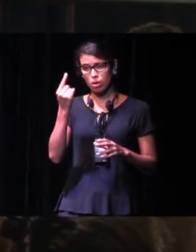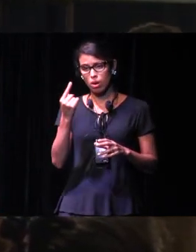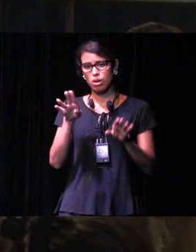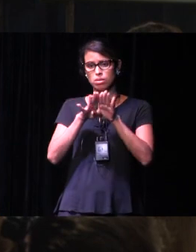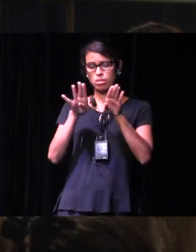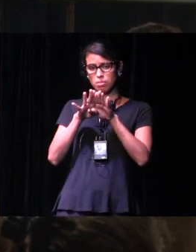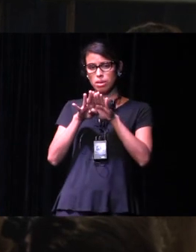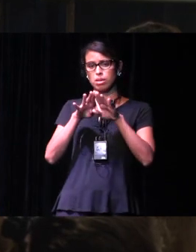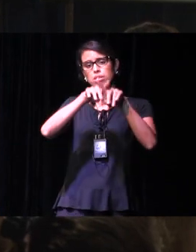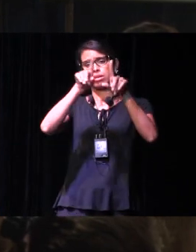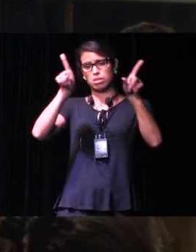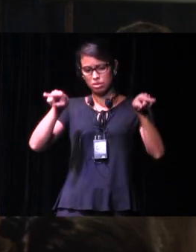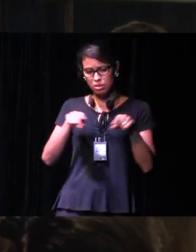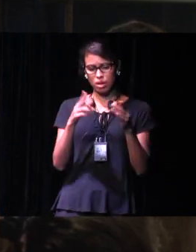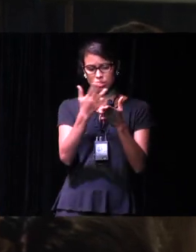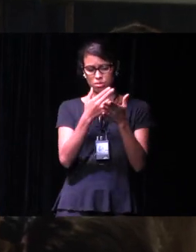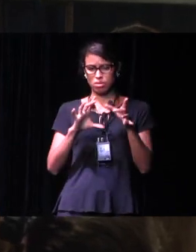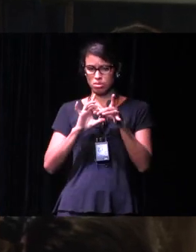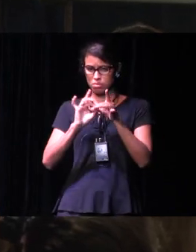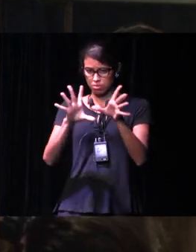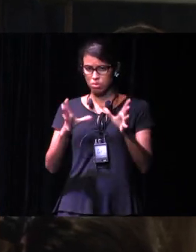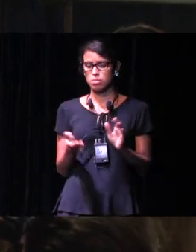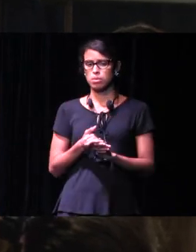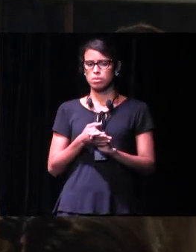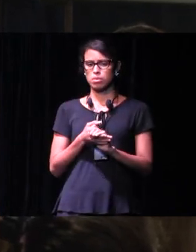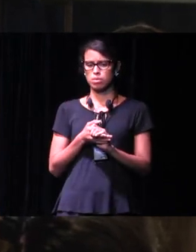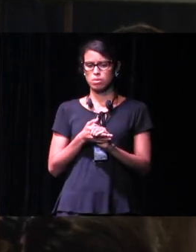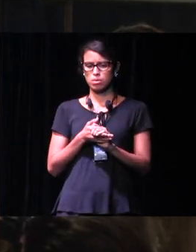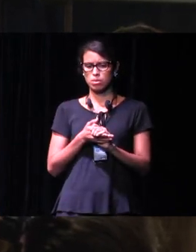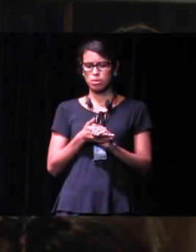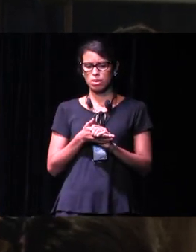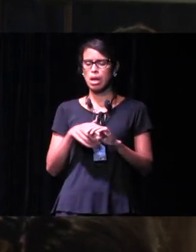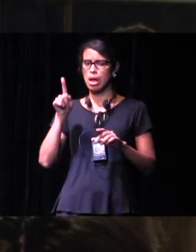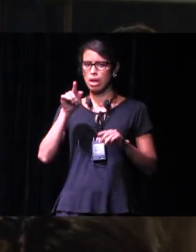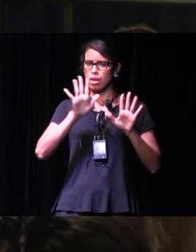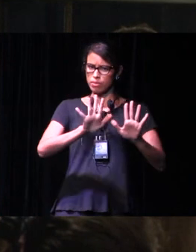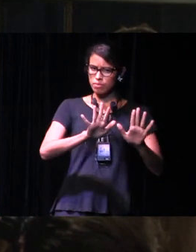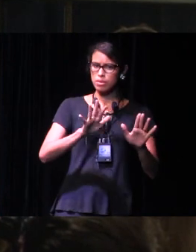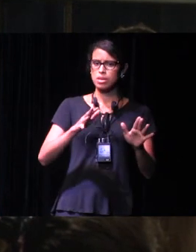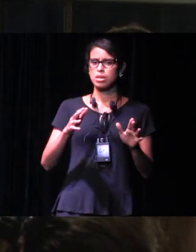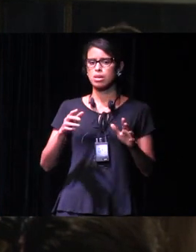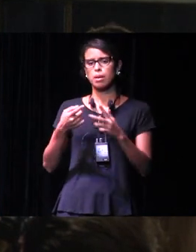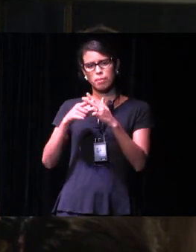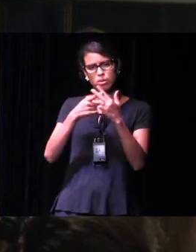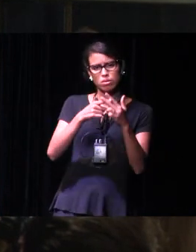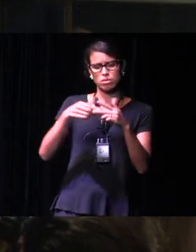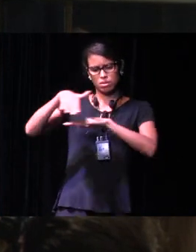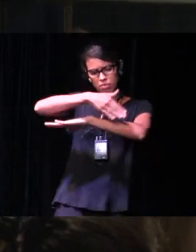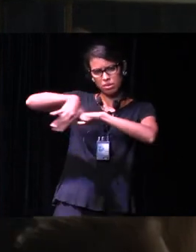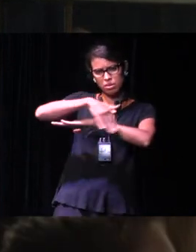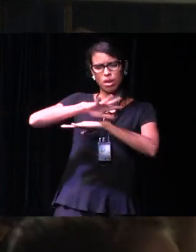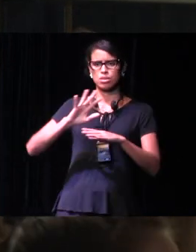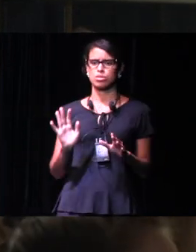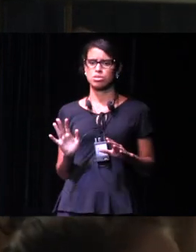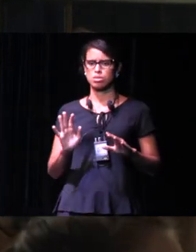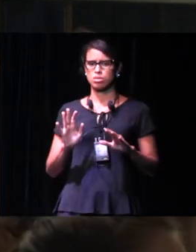olhar também para essa escala de desenho no espaço público, que é comumente mantida apenas pela manutenção da